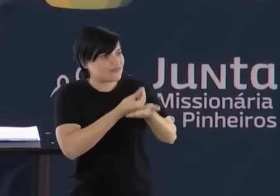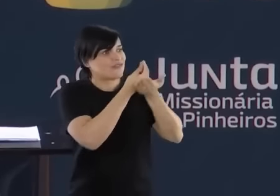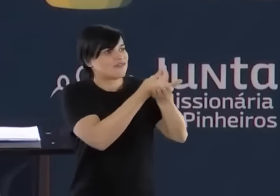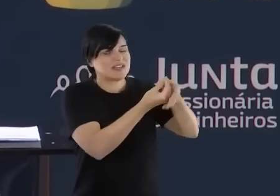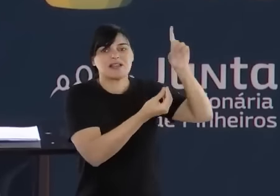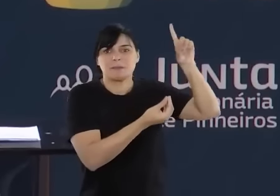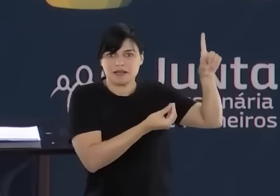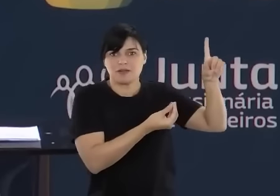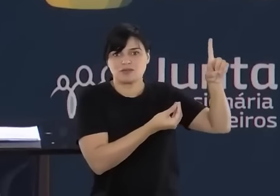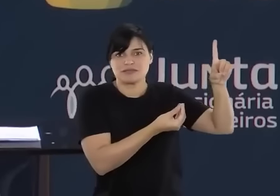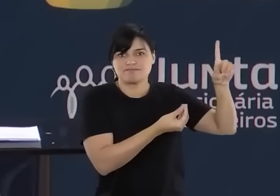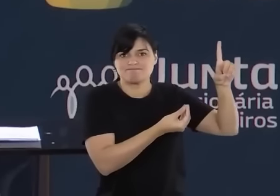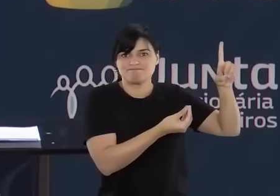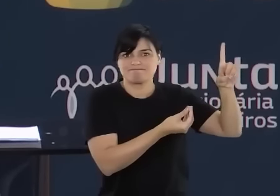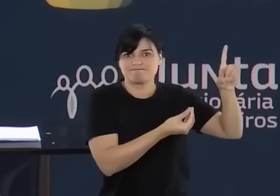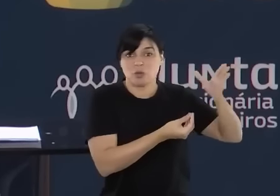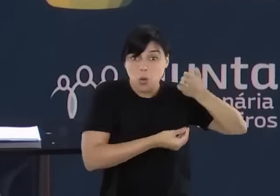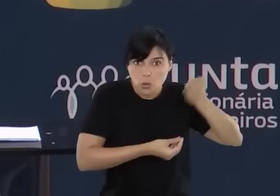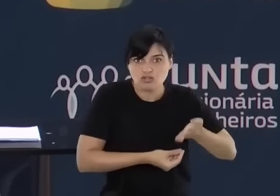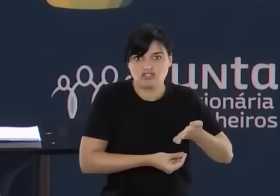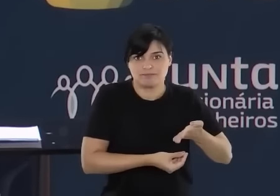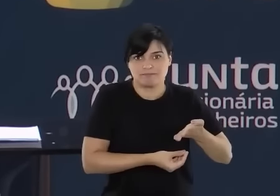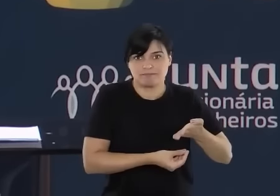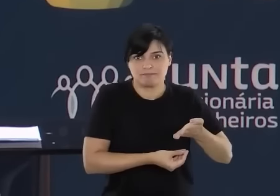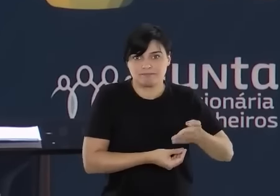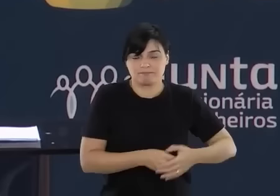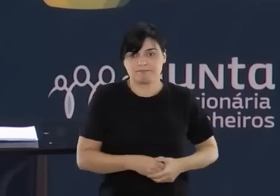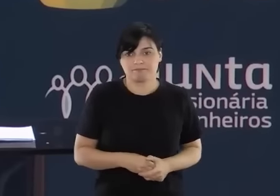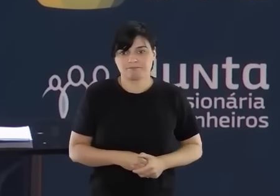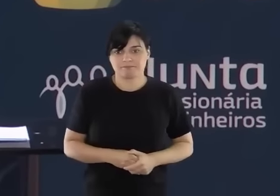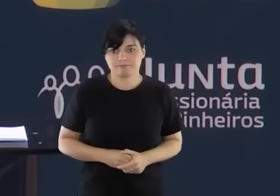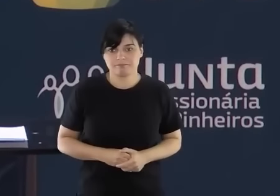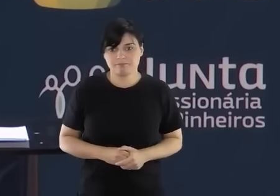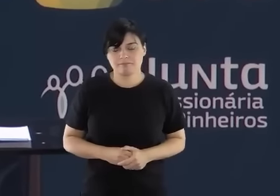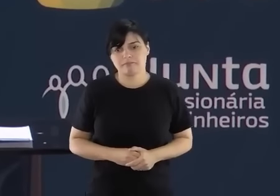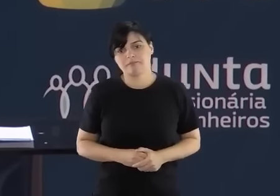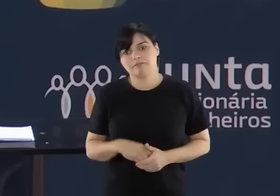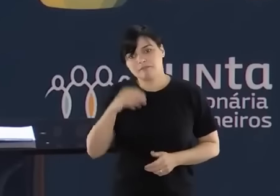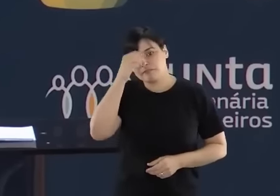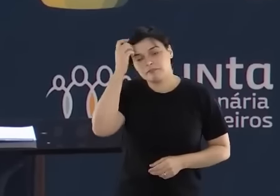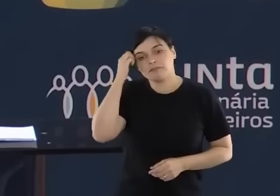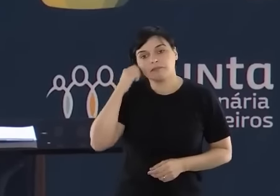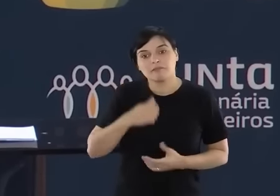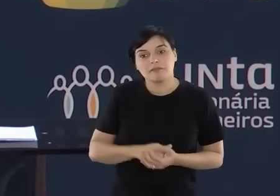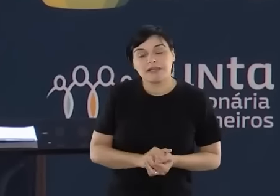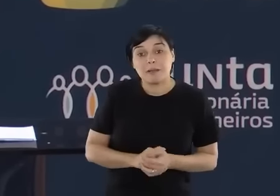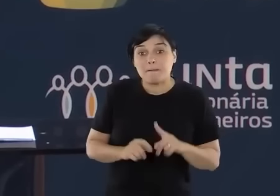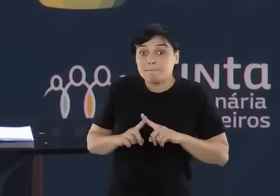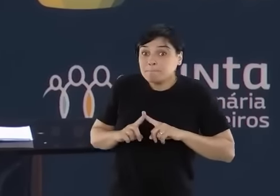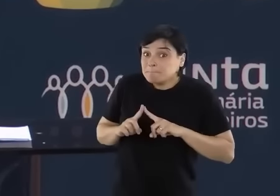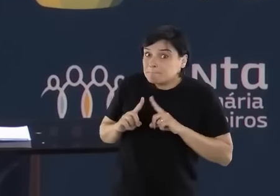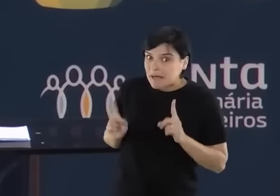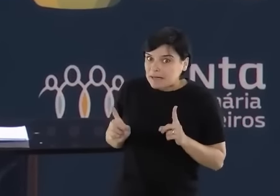tem uma terceira decisão tá no Versículo 30 e qu houve porém alguns homens que se agregaram